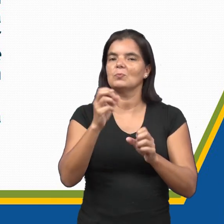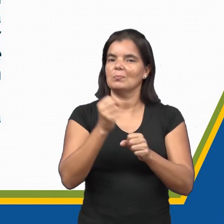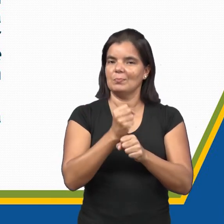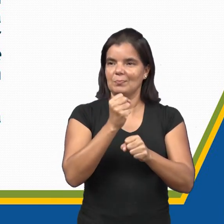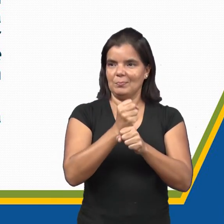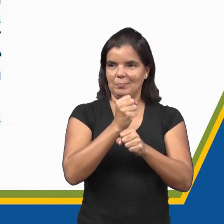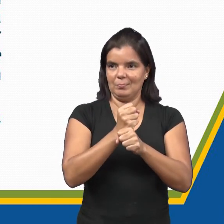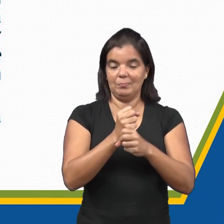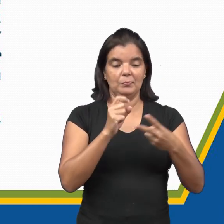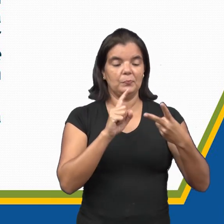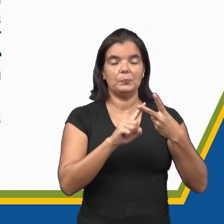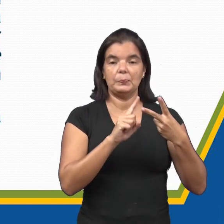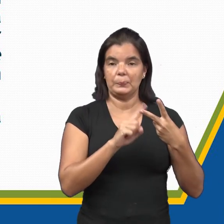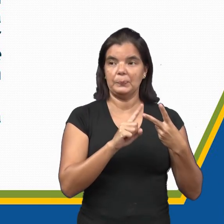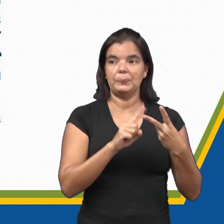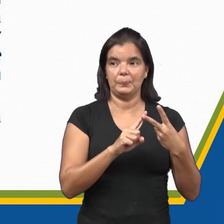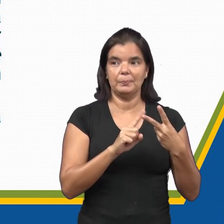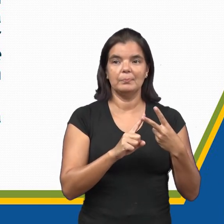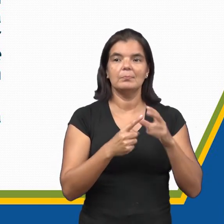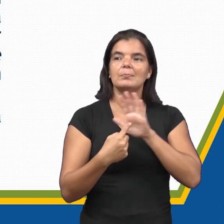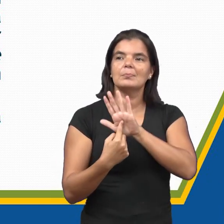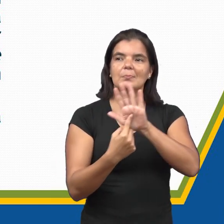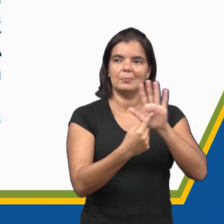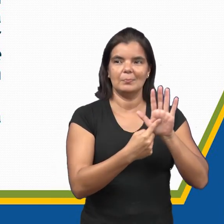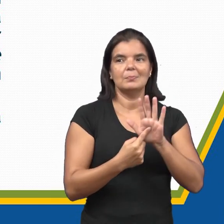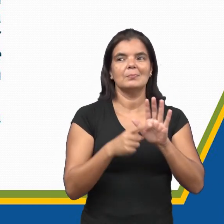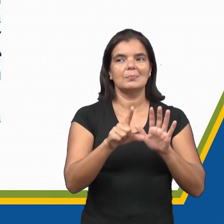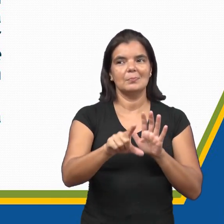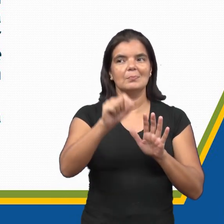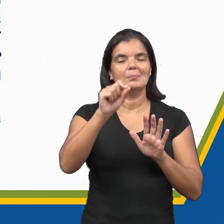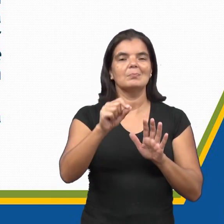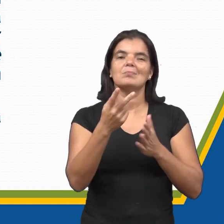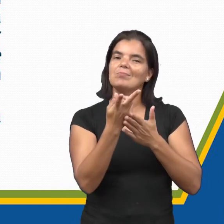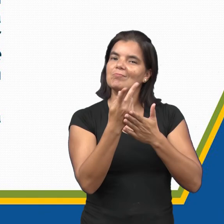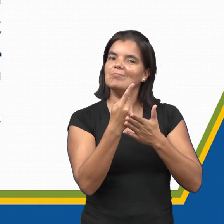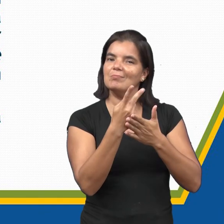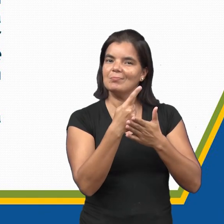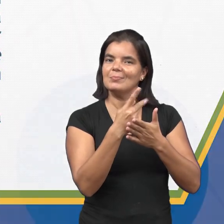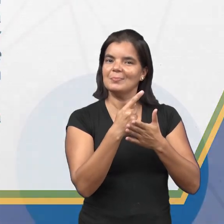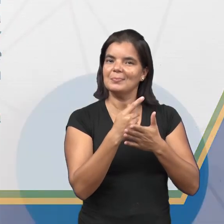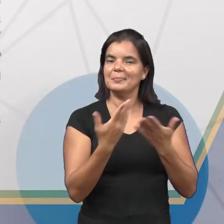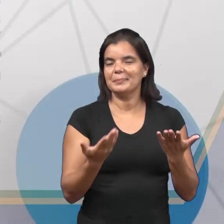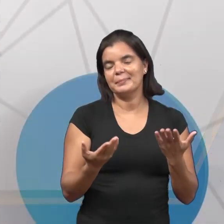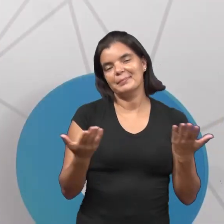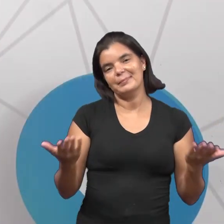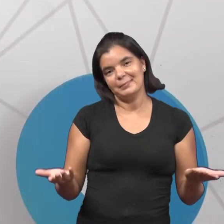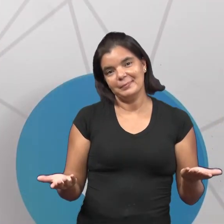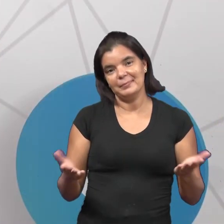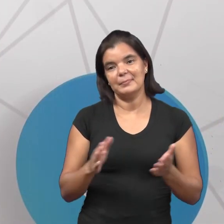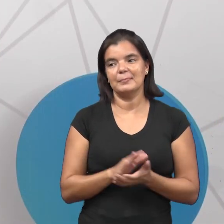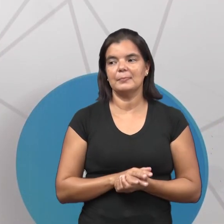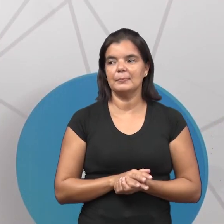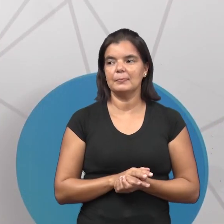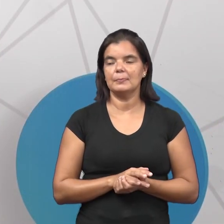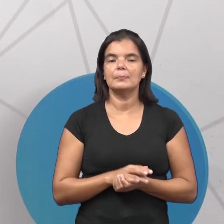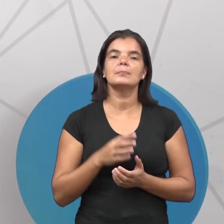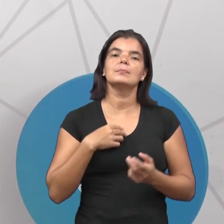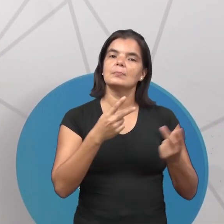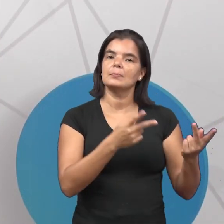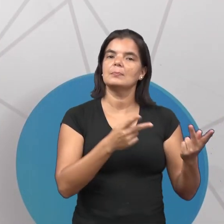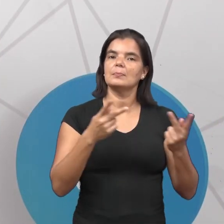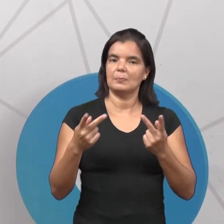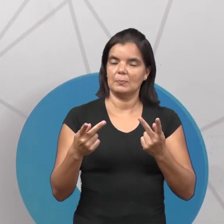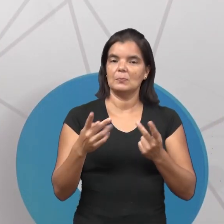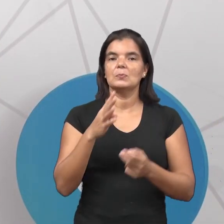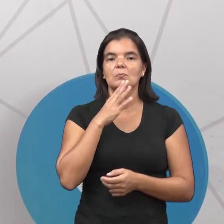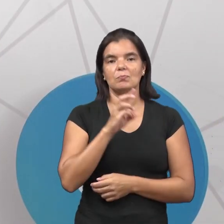obra. No segundo momento, represente a obra escolhida através do desenho. Bom, gente, é isso. Eu quero convidar vocês